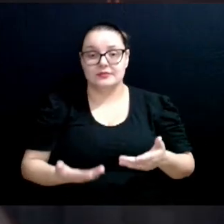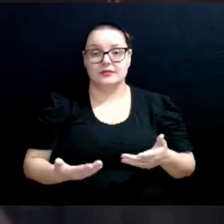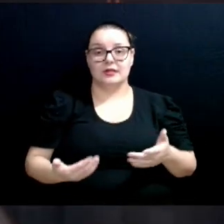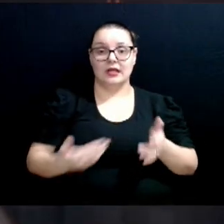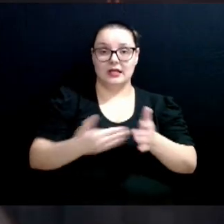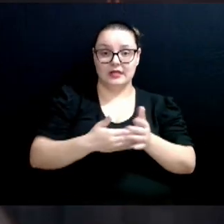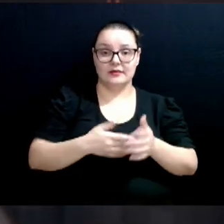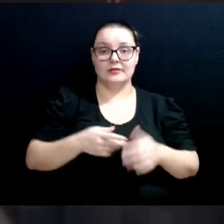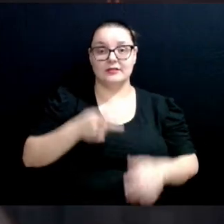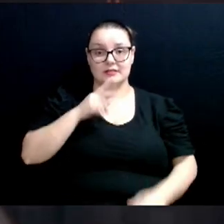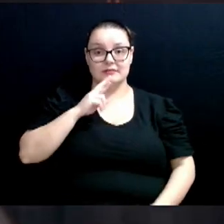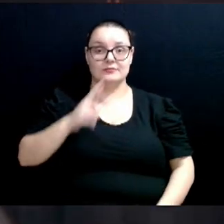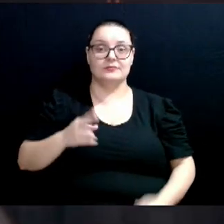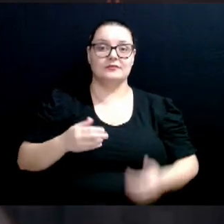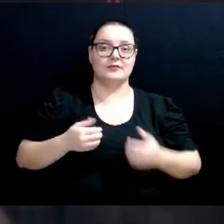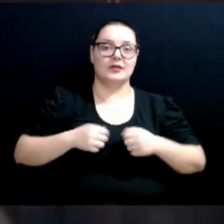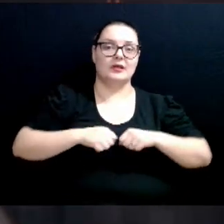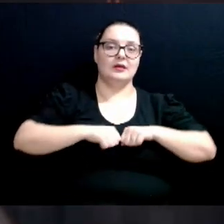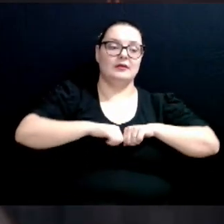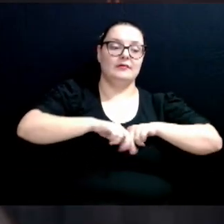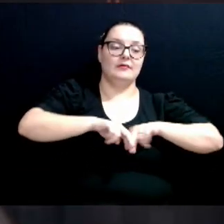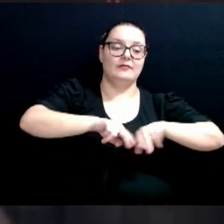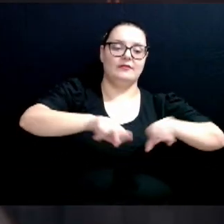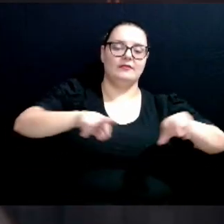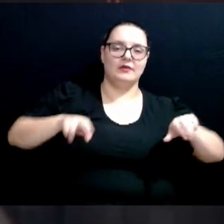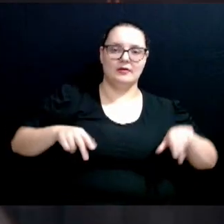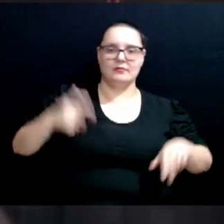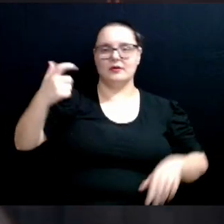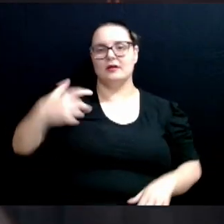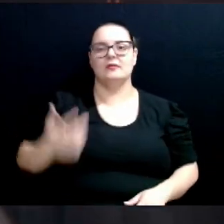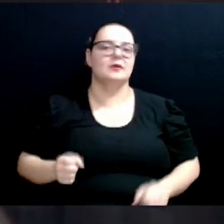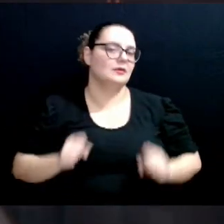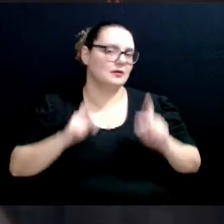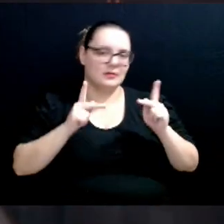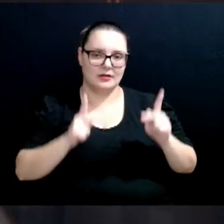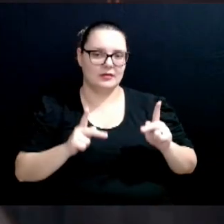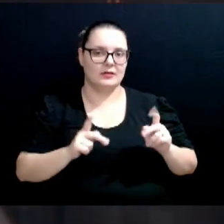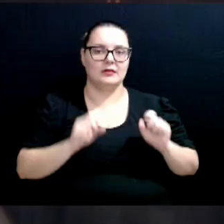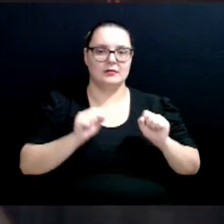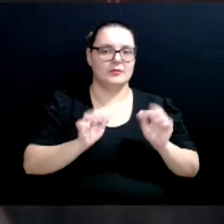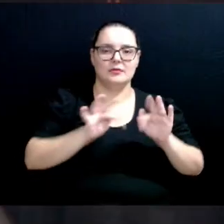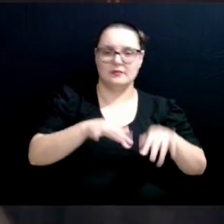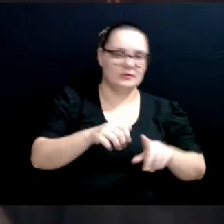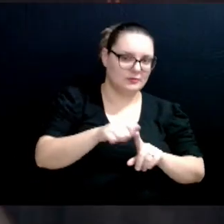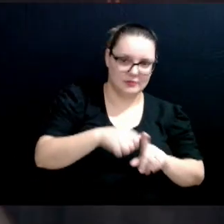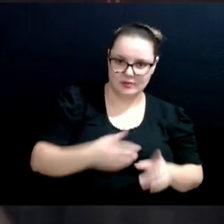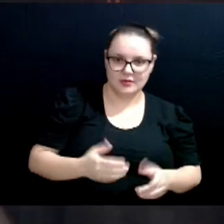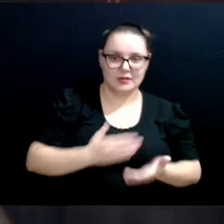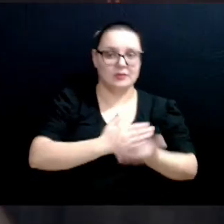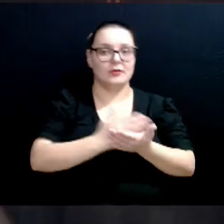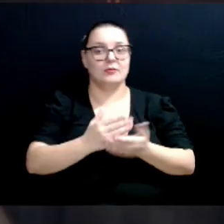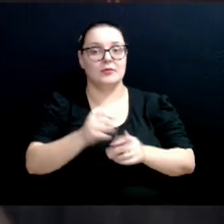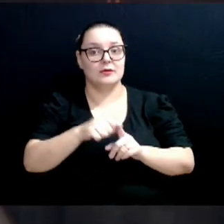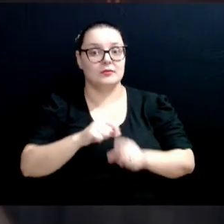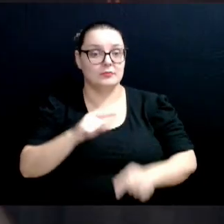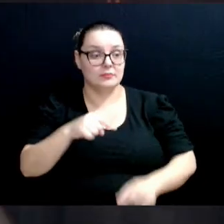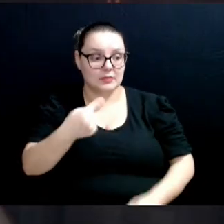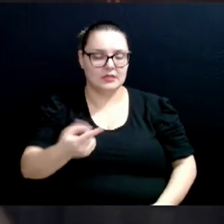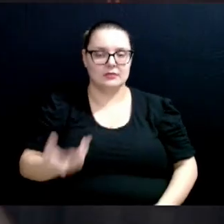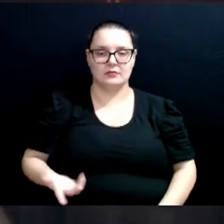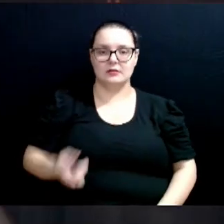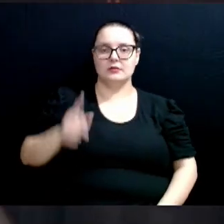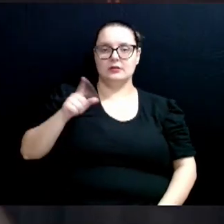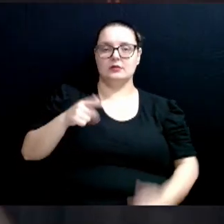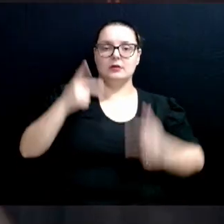ela vai abrindo várias brechas para o outro insistir. Mas tudo bem, então pode ser no final do mês, pode ser no começo do mês que vem. Então, é muito comum a gente